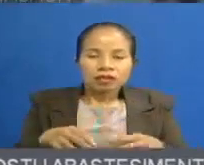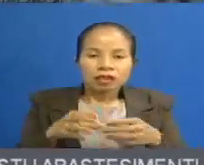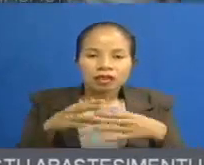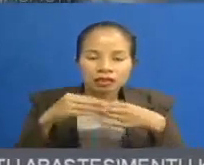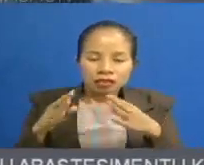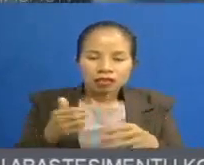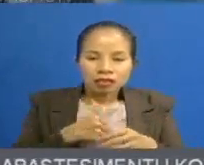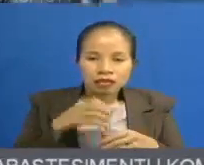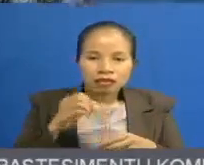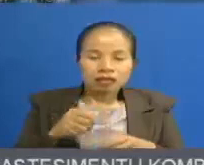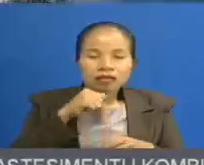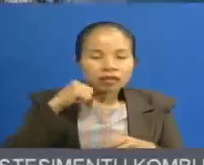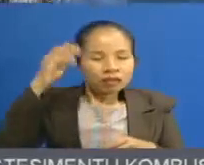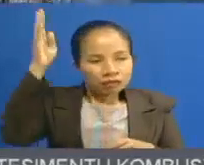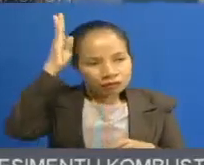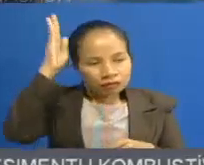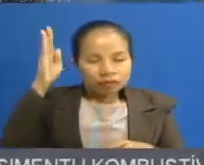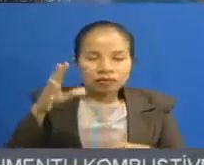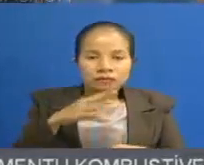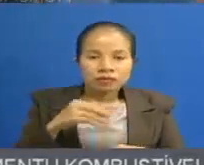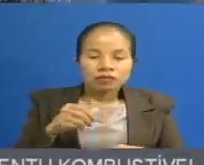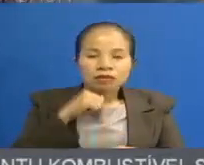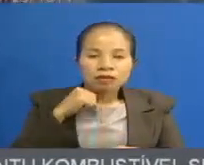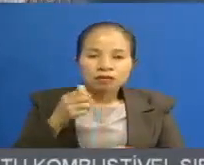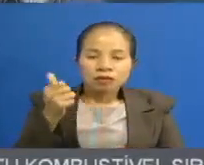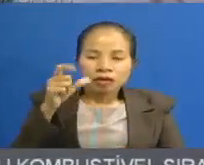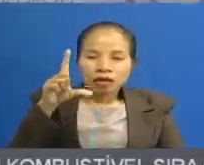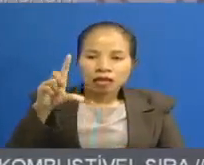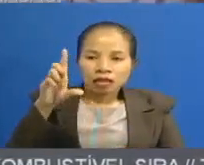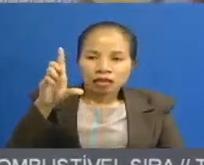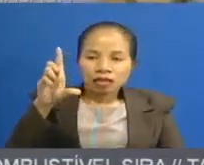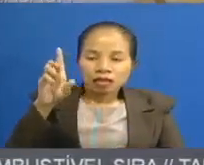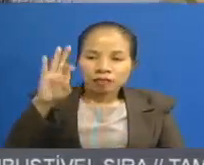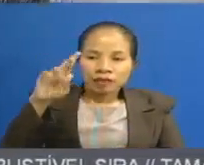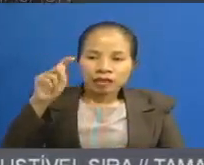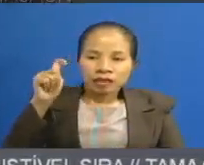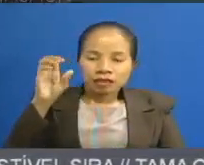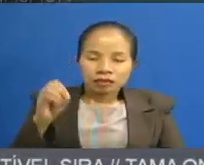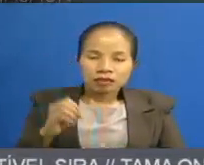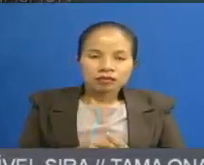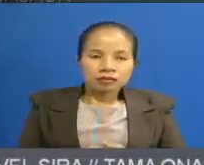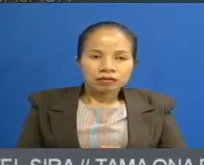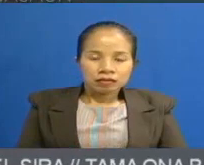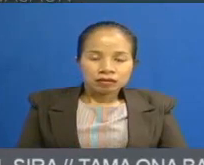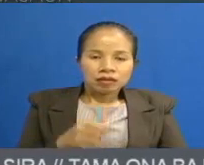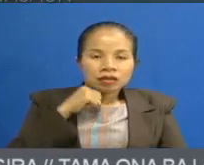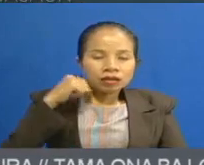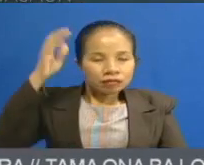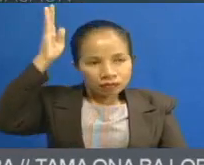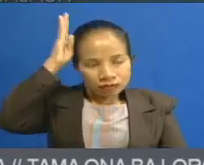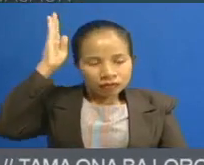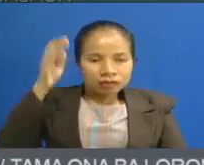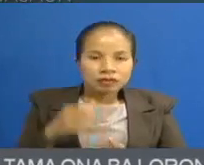ainaru basua eminência cardeal no amo Albertin Franco Moranco. Sua eminência Dom Virgílio